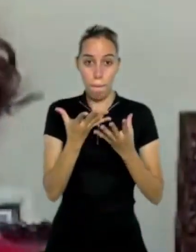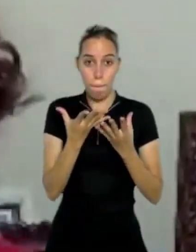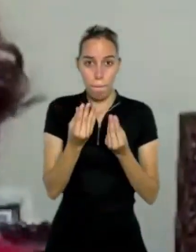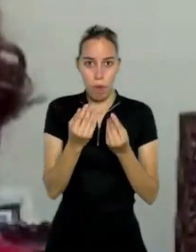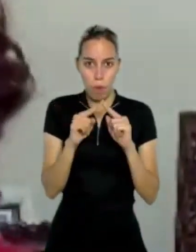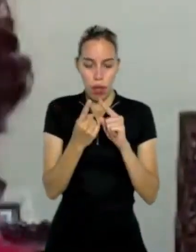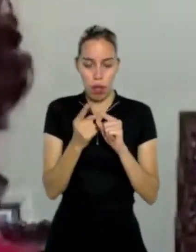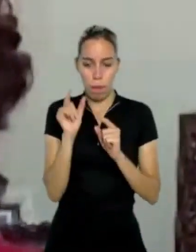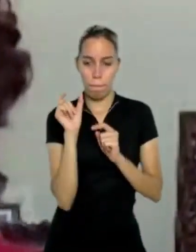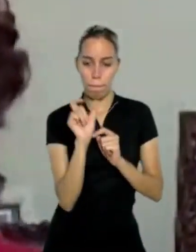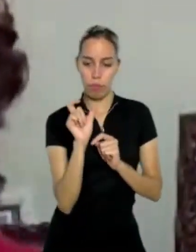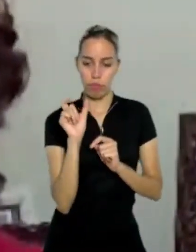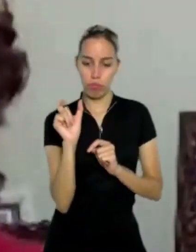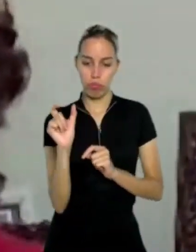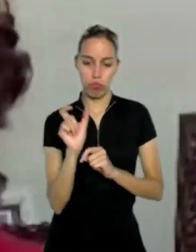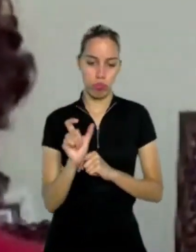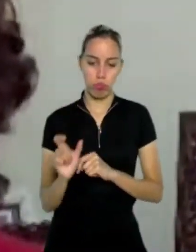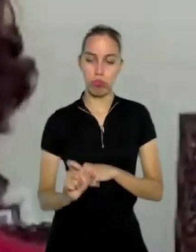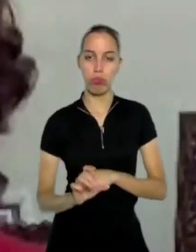sou muito prolixa, mas